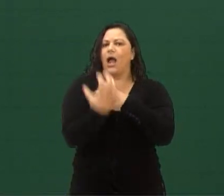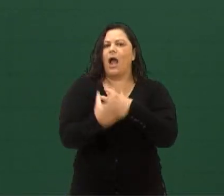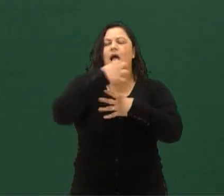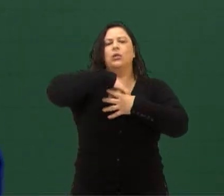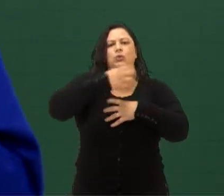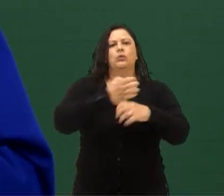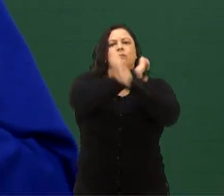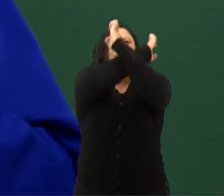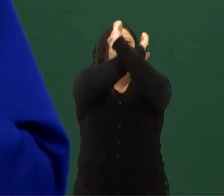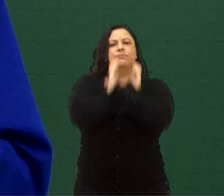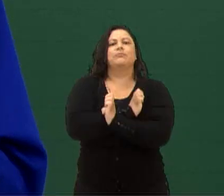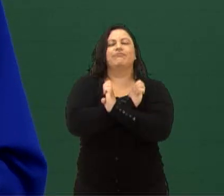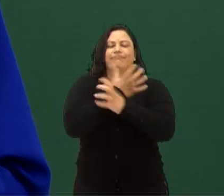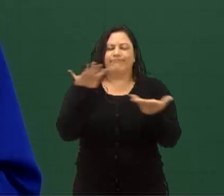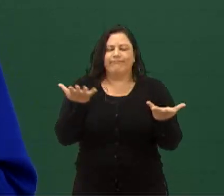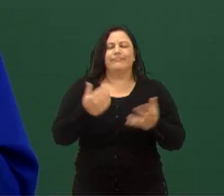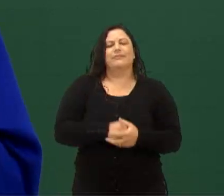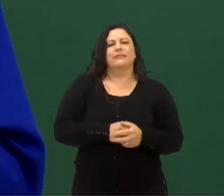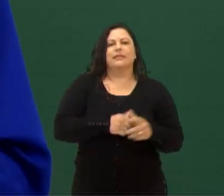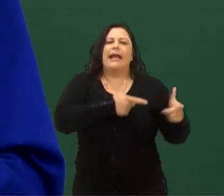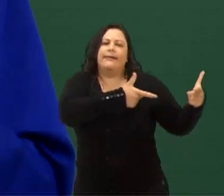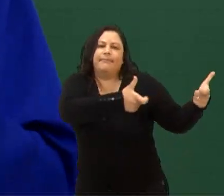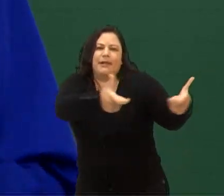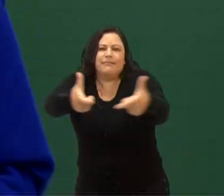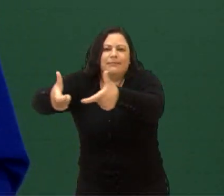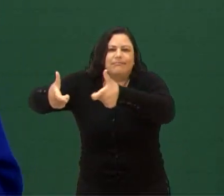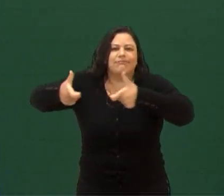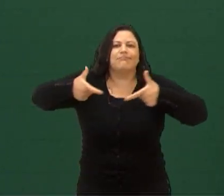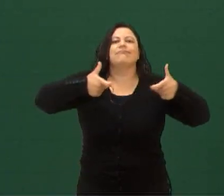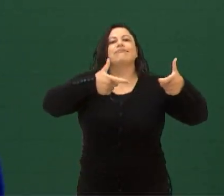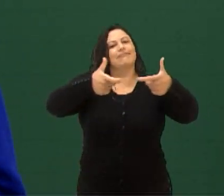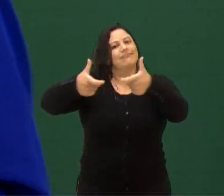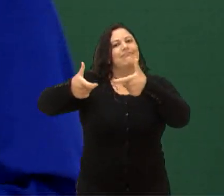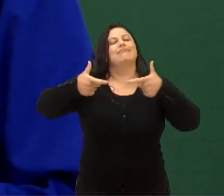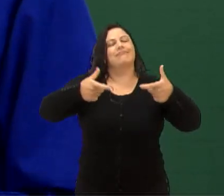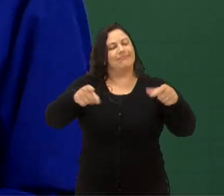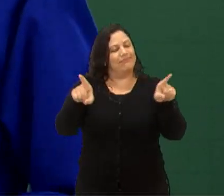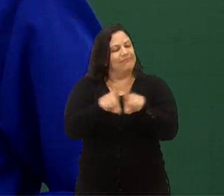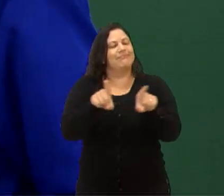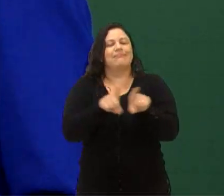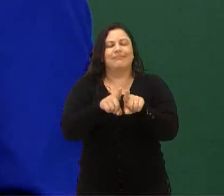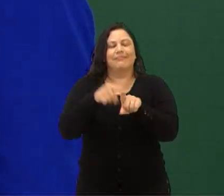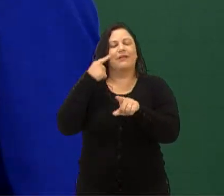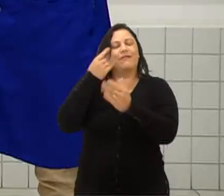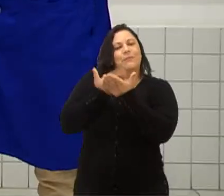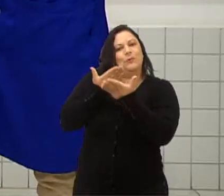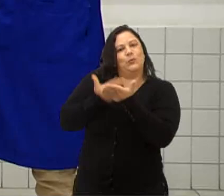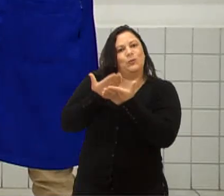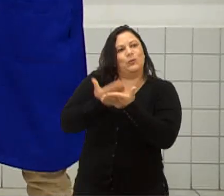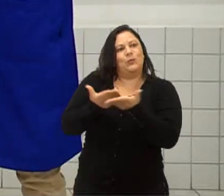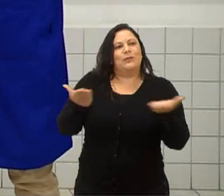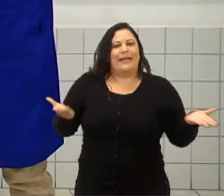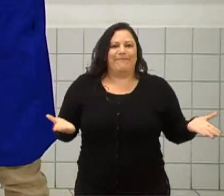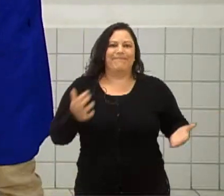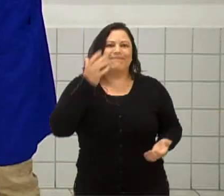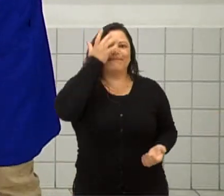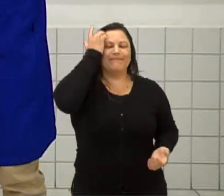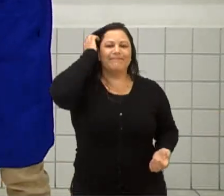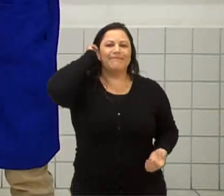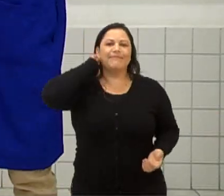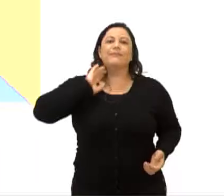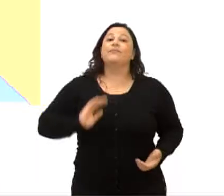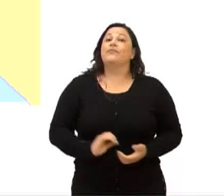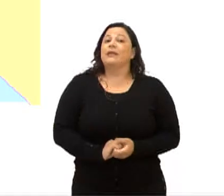mais para as ações bélicas, né? Para a guerra, como a gente vai ver também mais um pouquinho daqui para frente. Então nós temos aqui, né,